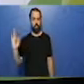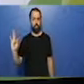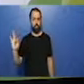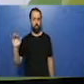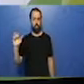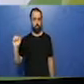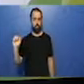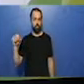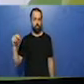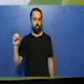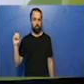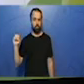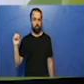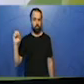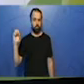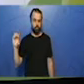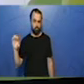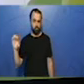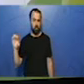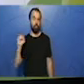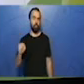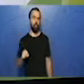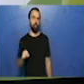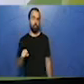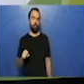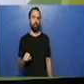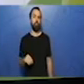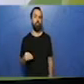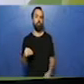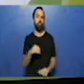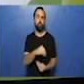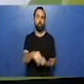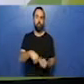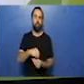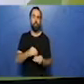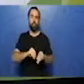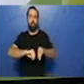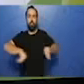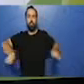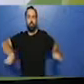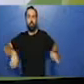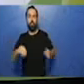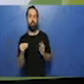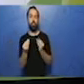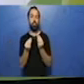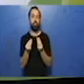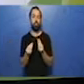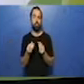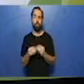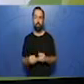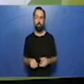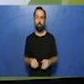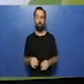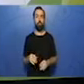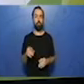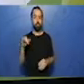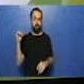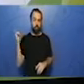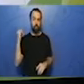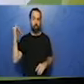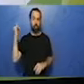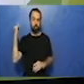diferentes. Então, agora a gente vai falar da separação das misturas, E é importante a gente lembrar